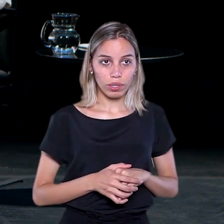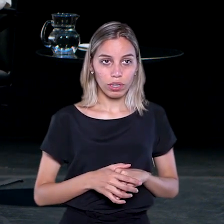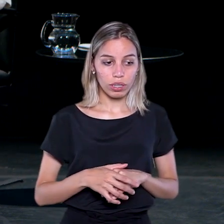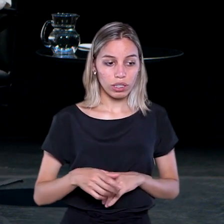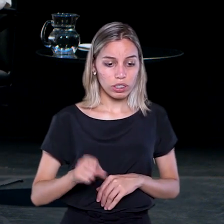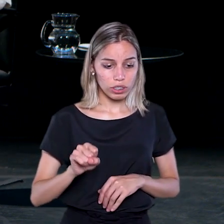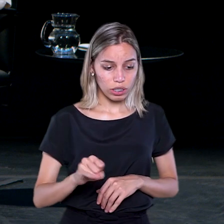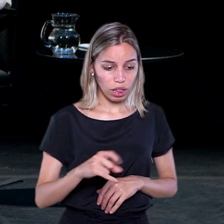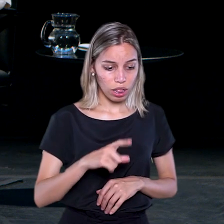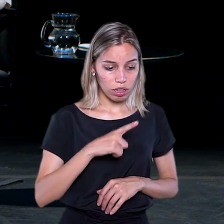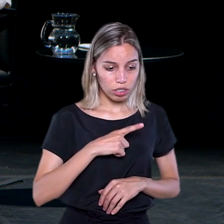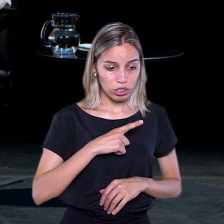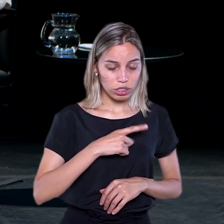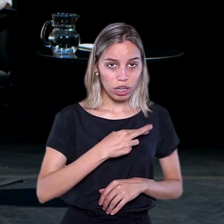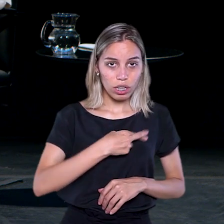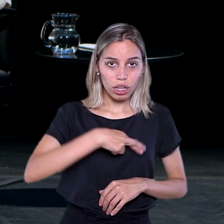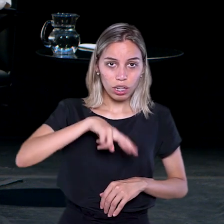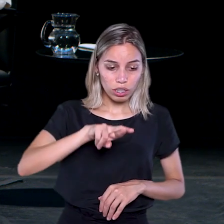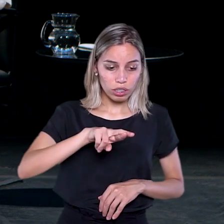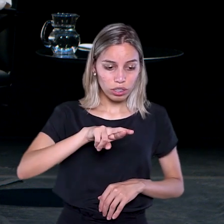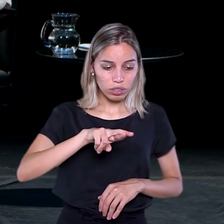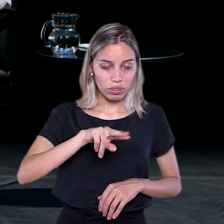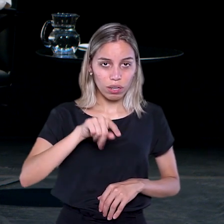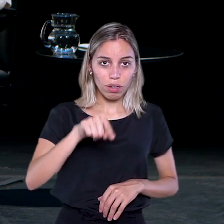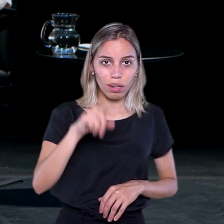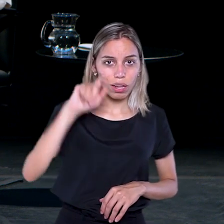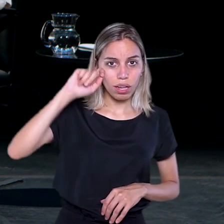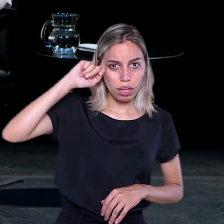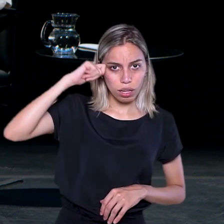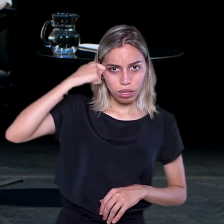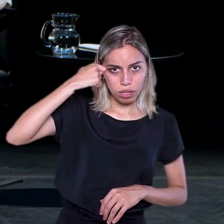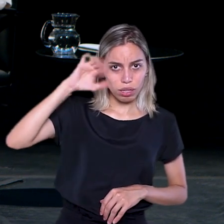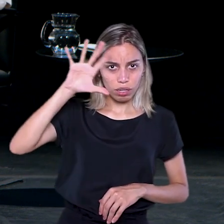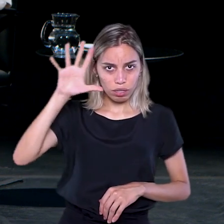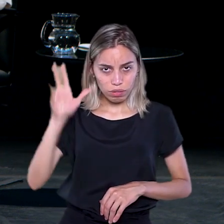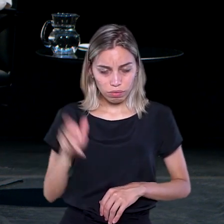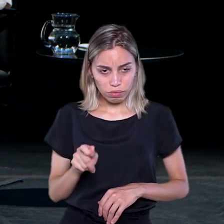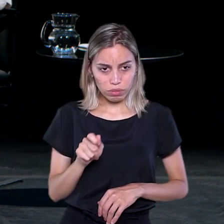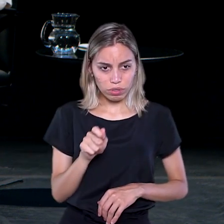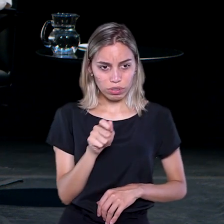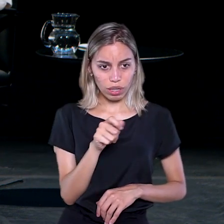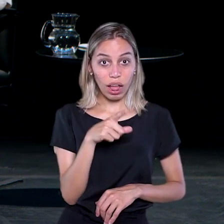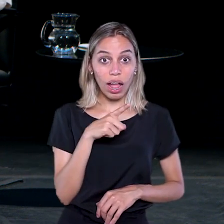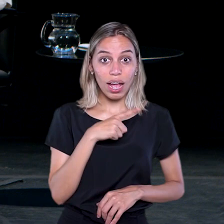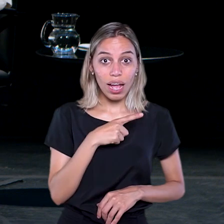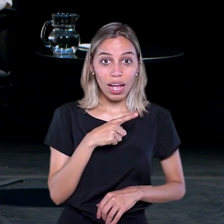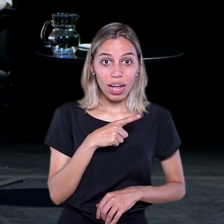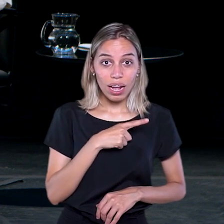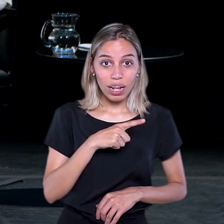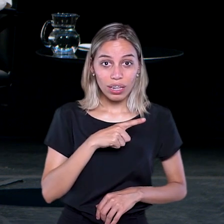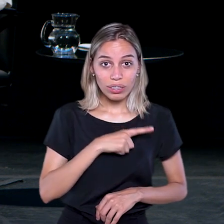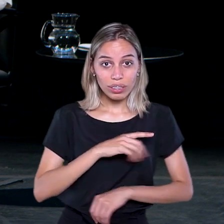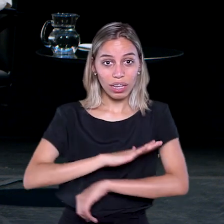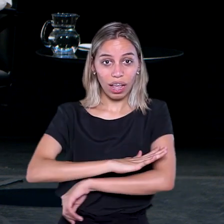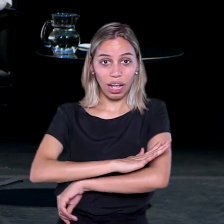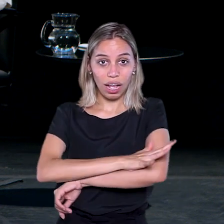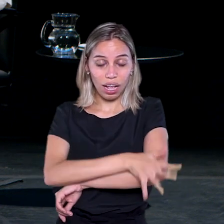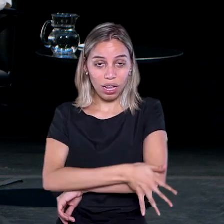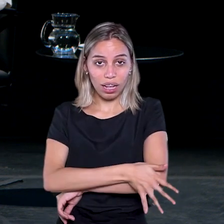religiosas e culturais negras. As religiões matrizes africanas, a gente pode falar em racismo religioso. Todas as nossas rodas, Afonso,